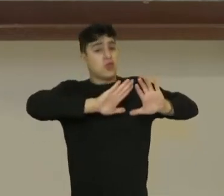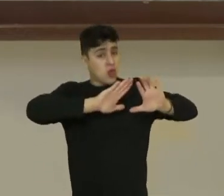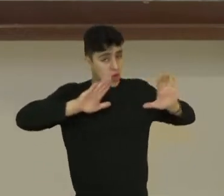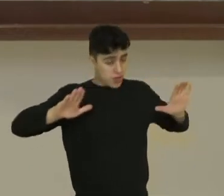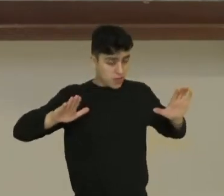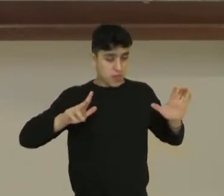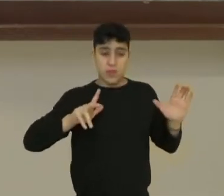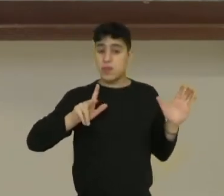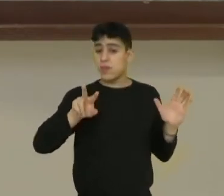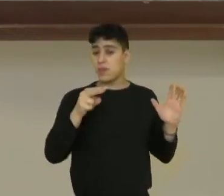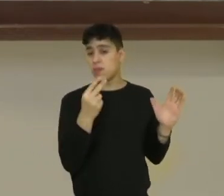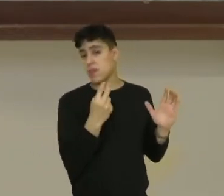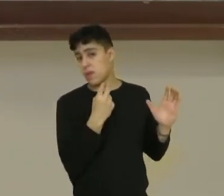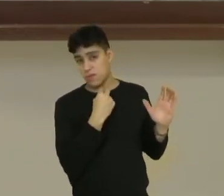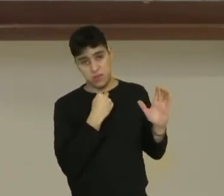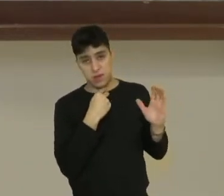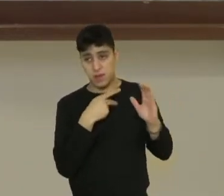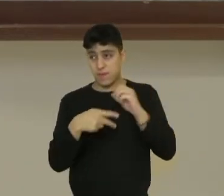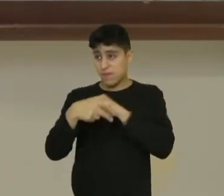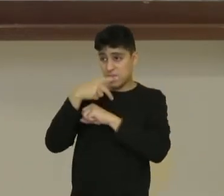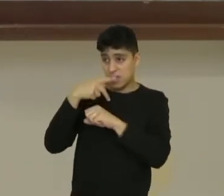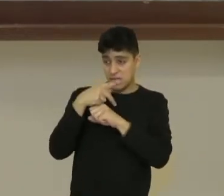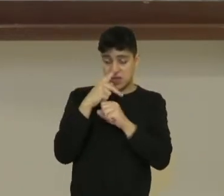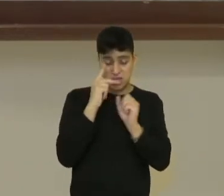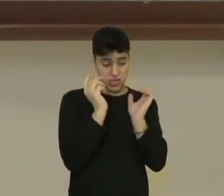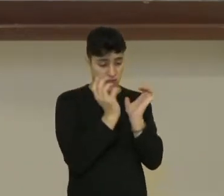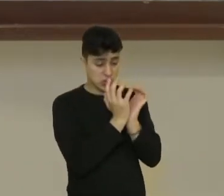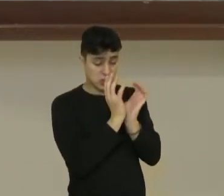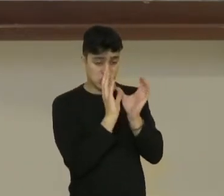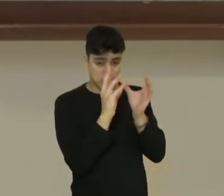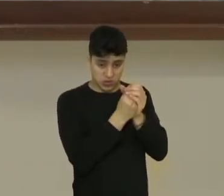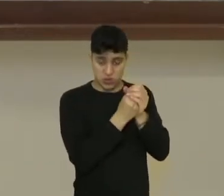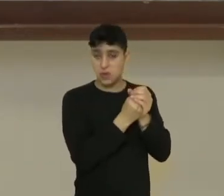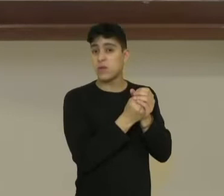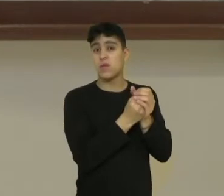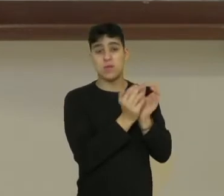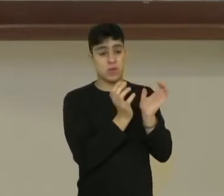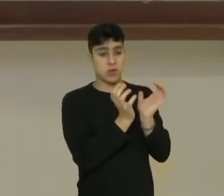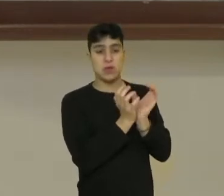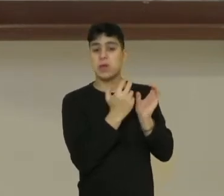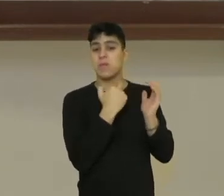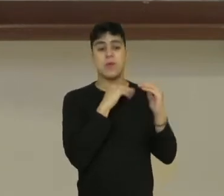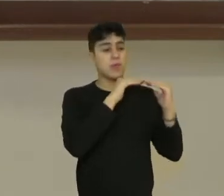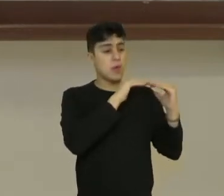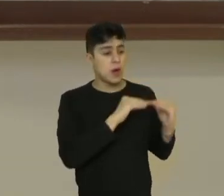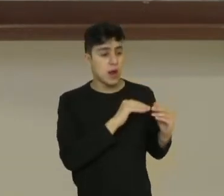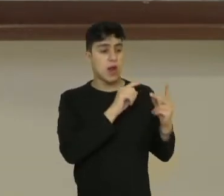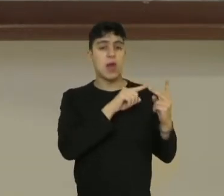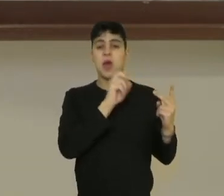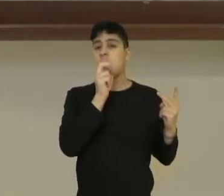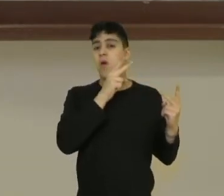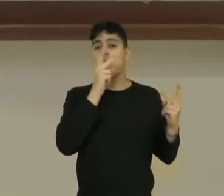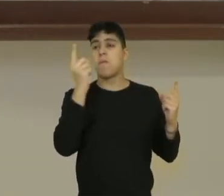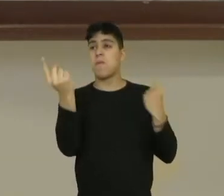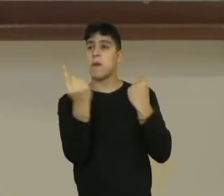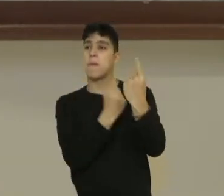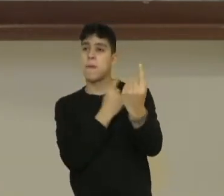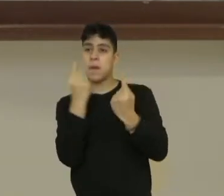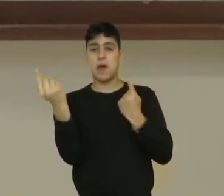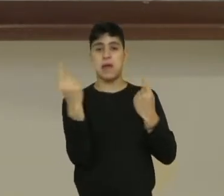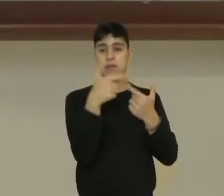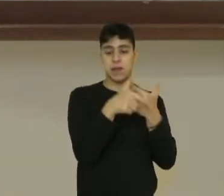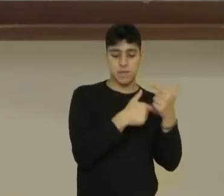não possibilita aos países do bloco que as pessoas circulem e morem, circulem e trabalhem. Ele